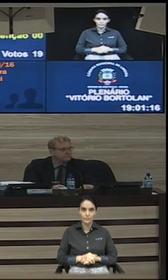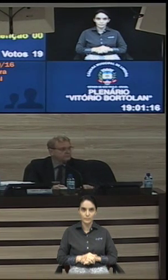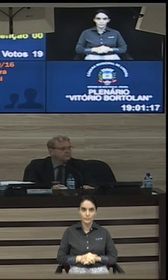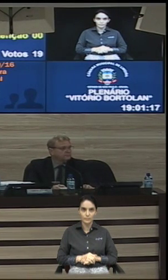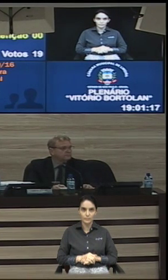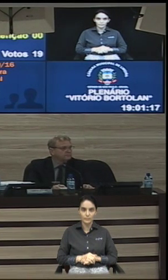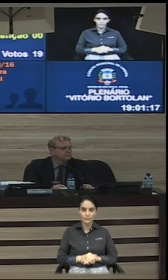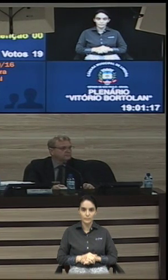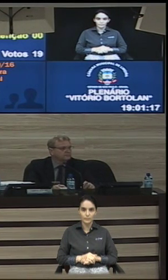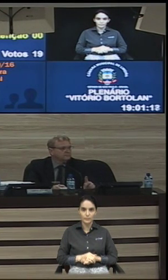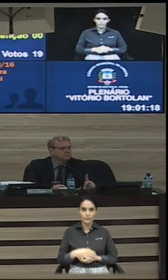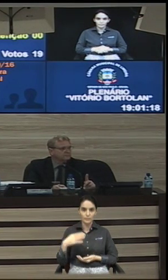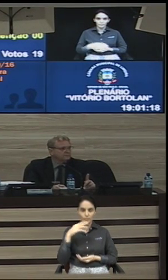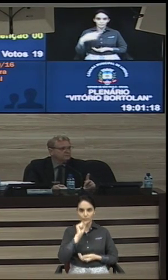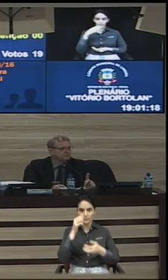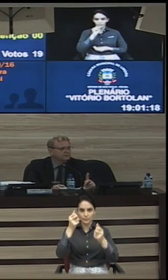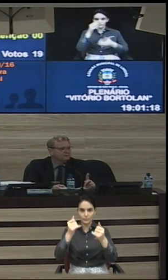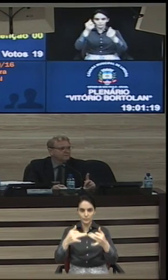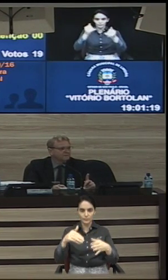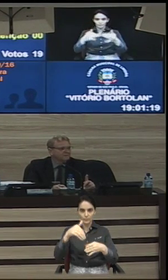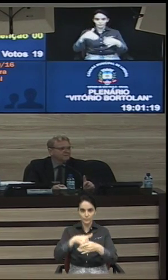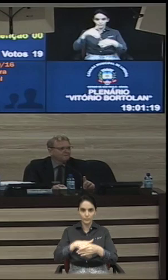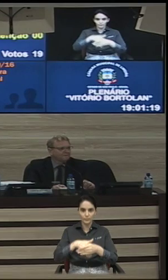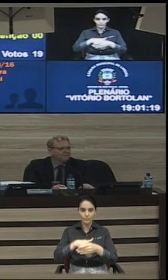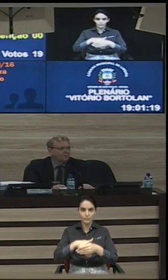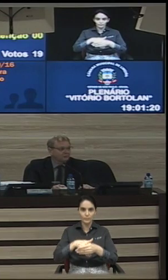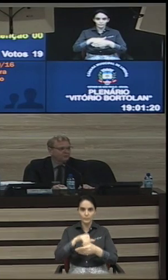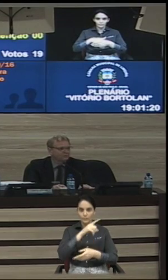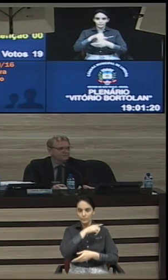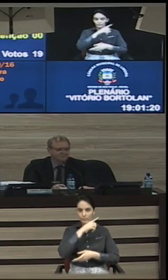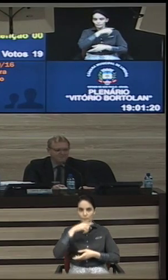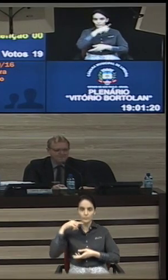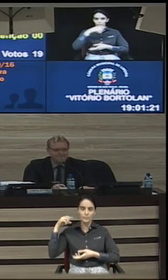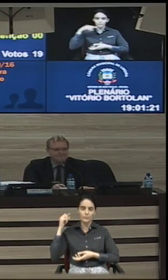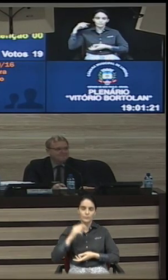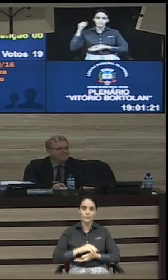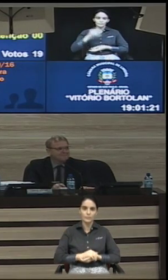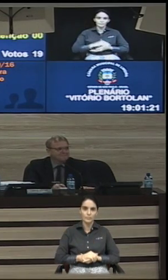Muito rapidamente, Para senhor presidente. justificativa de voto, vereador doutora Mayra.